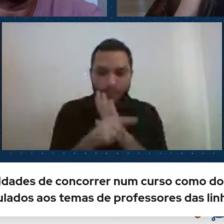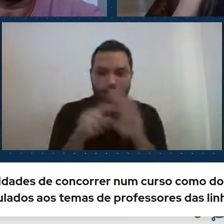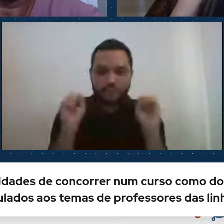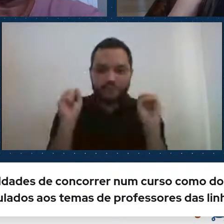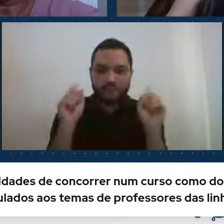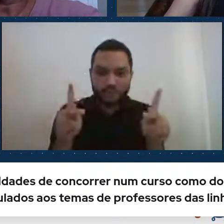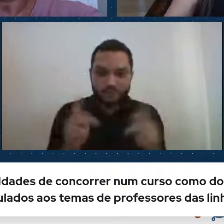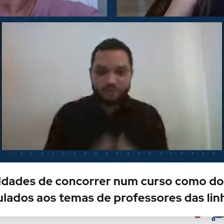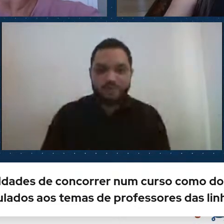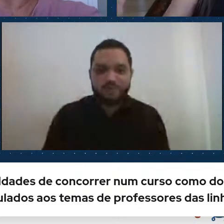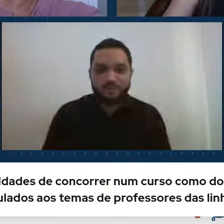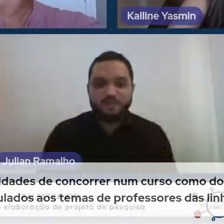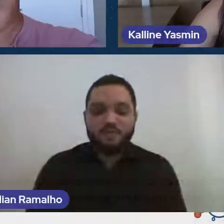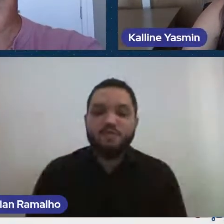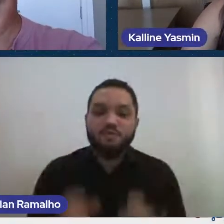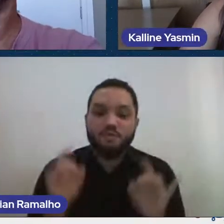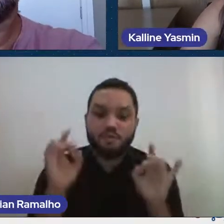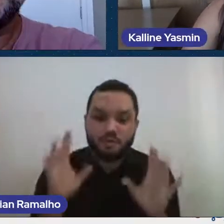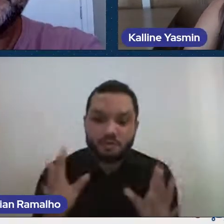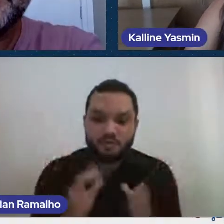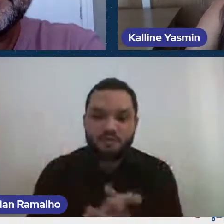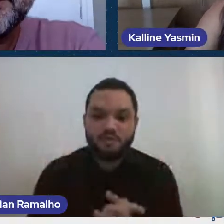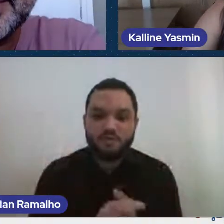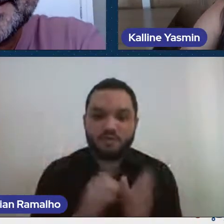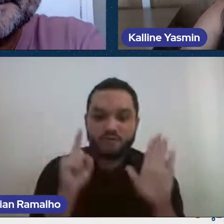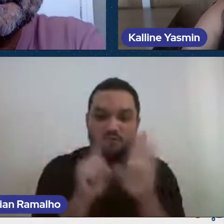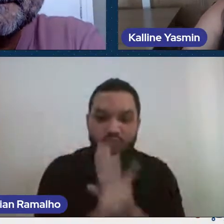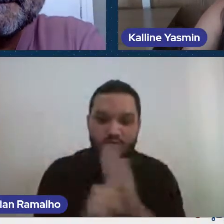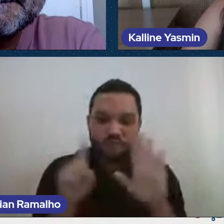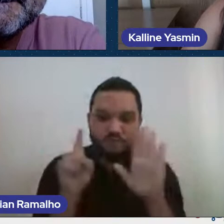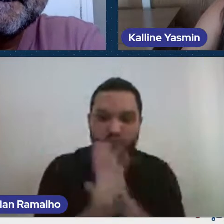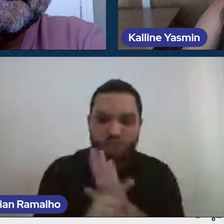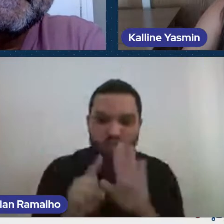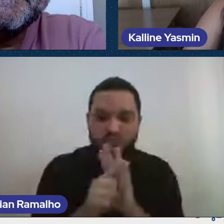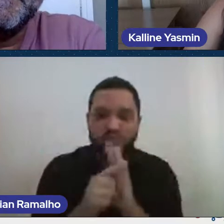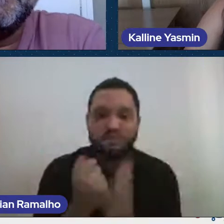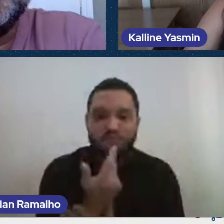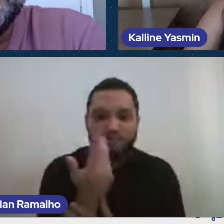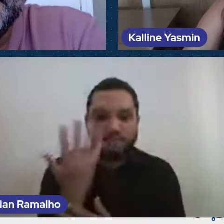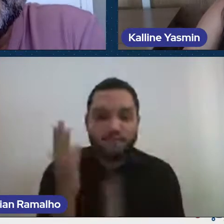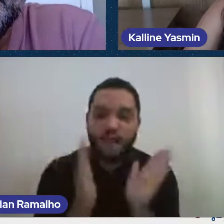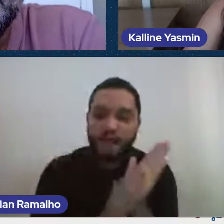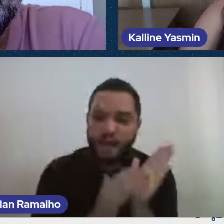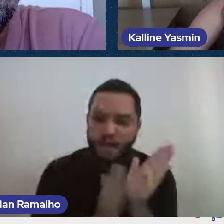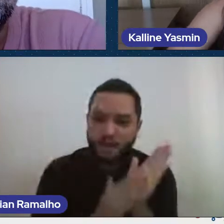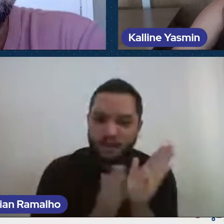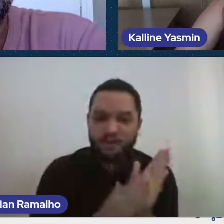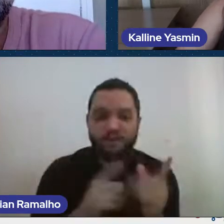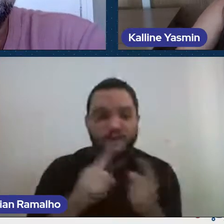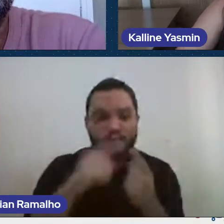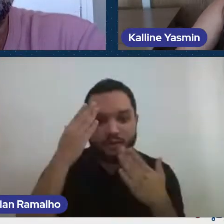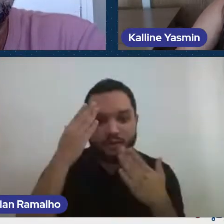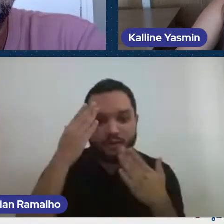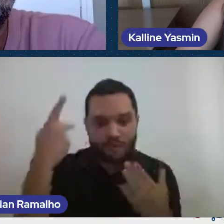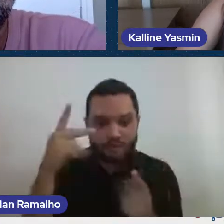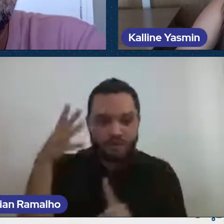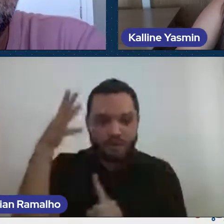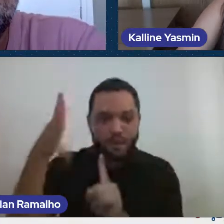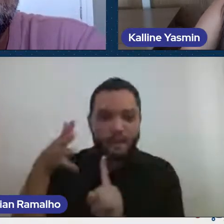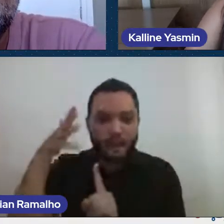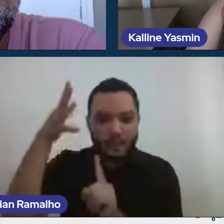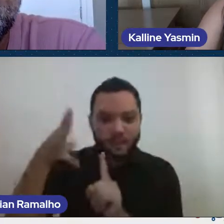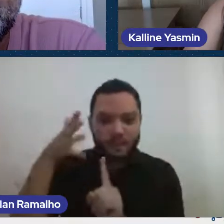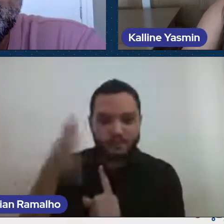eu gostaria de ressaltar que não foram só perguntas, viu, professor? Tivemos diversos elogios aqui e agradecimentos pela sua palestra.